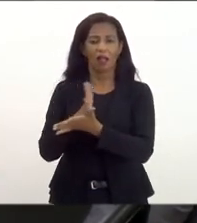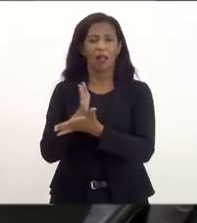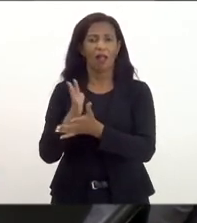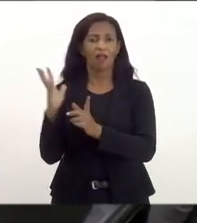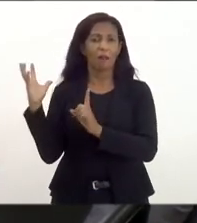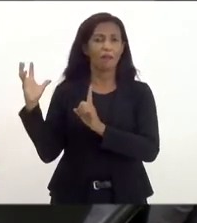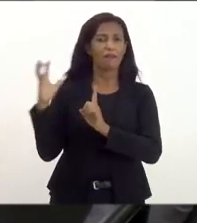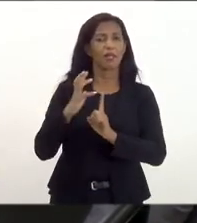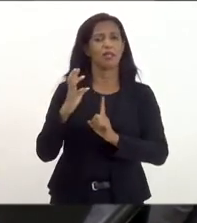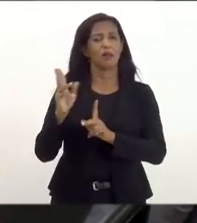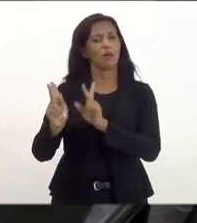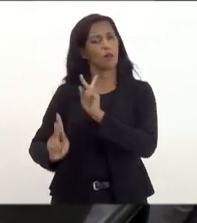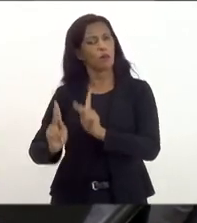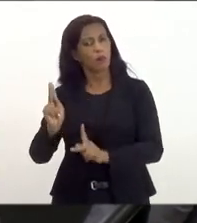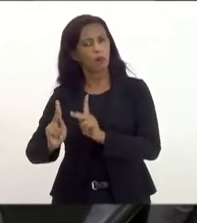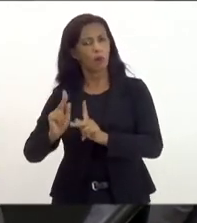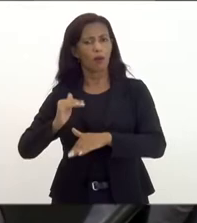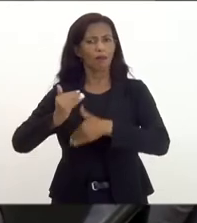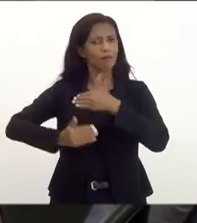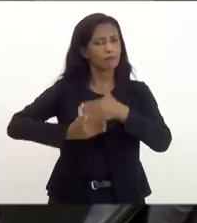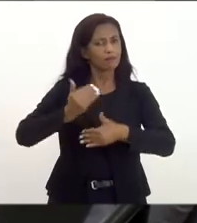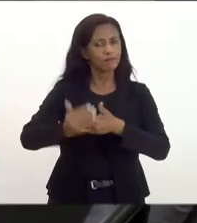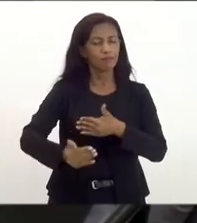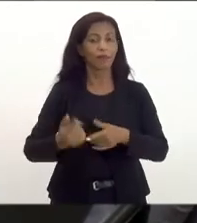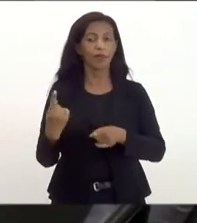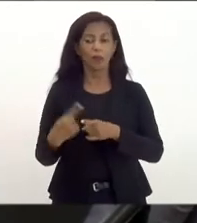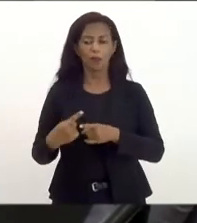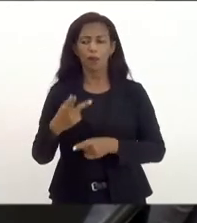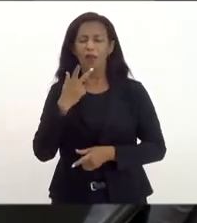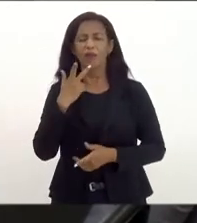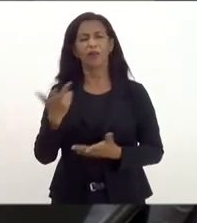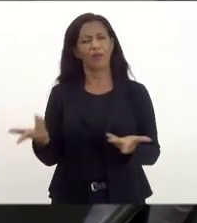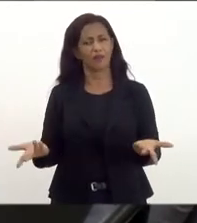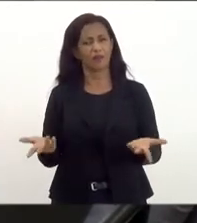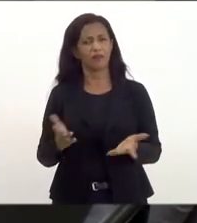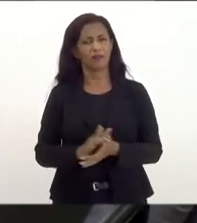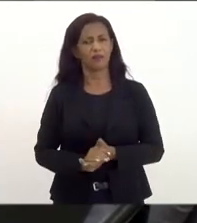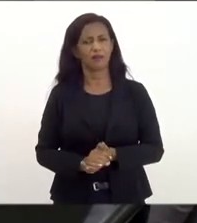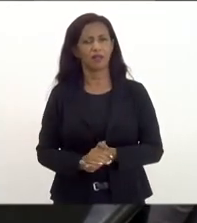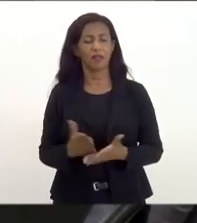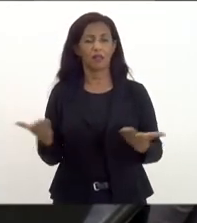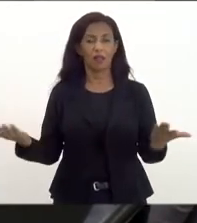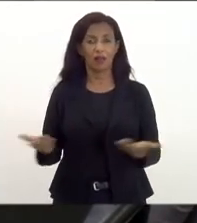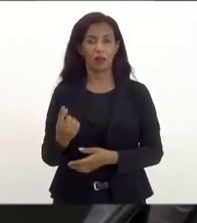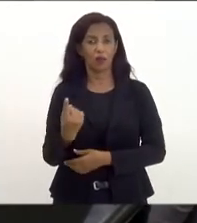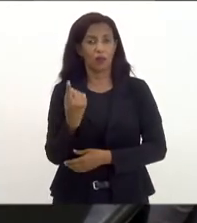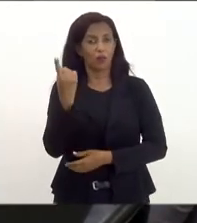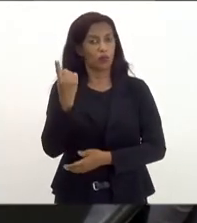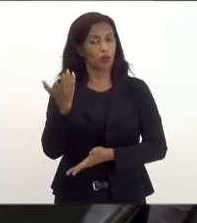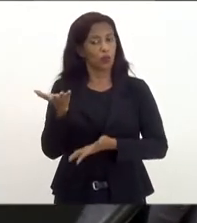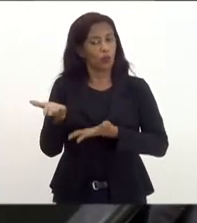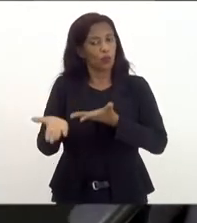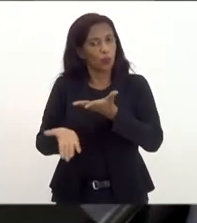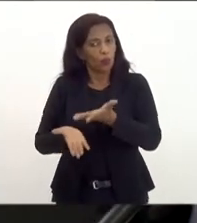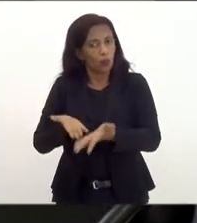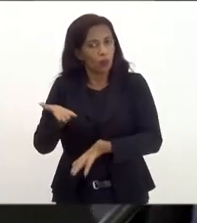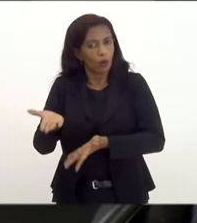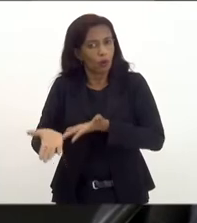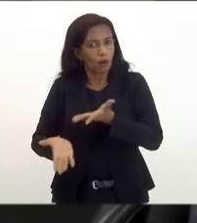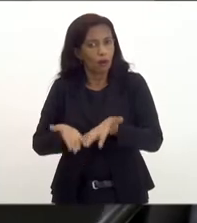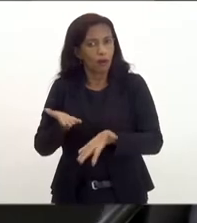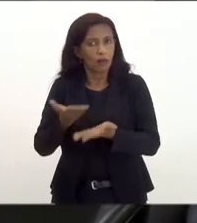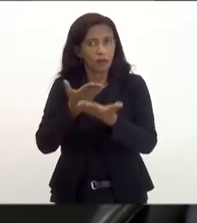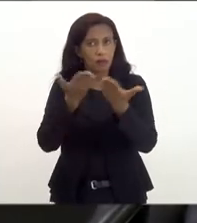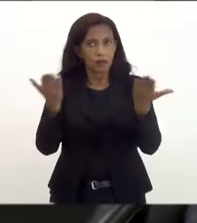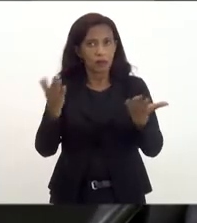até da pressão Popular para avançar por que que eu digo isso agora o único cuidado que a gente tem que ter